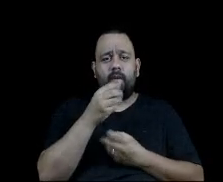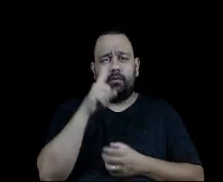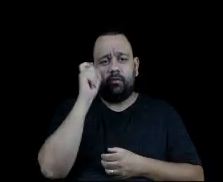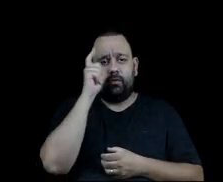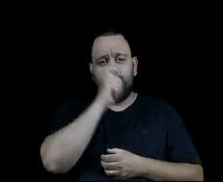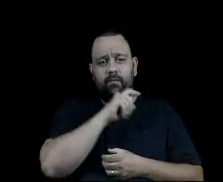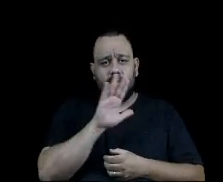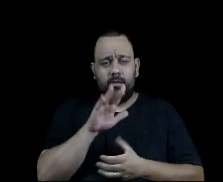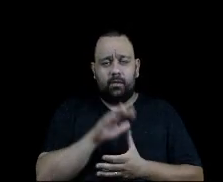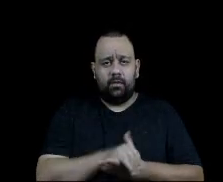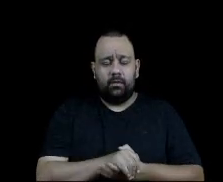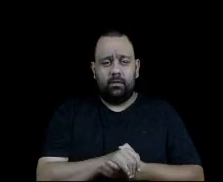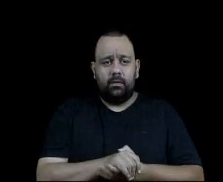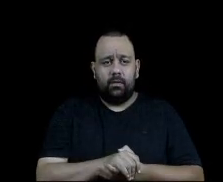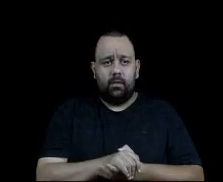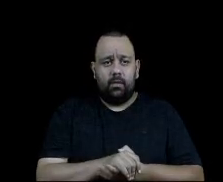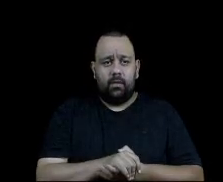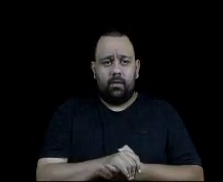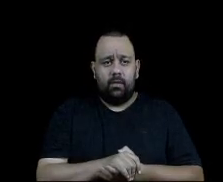muitas informações,